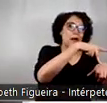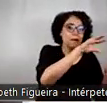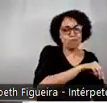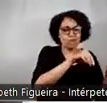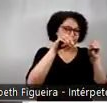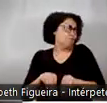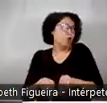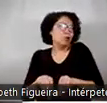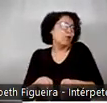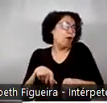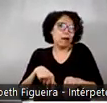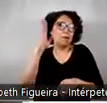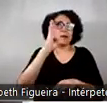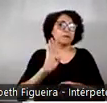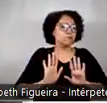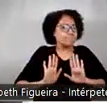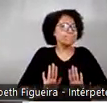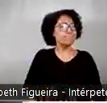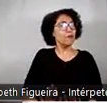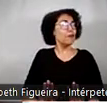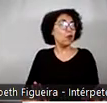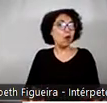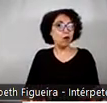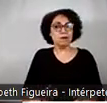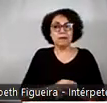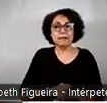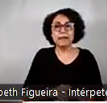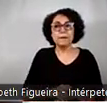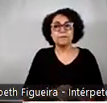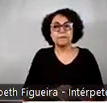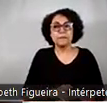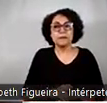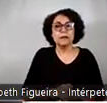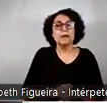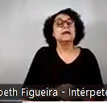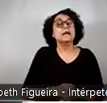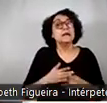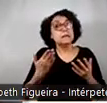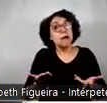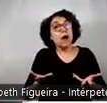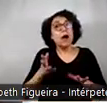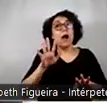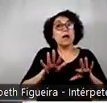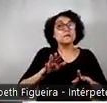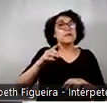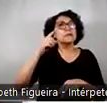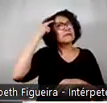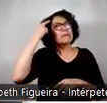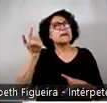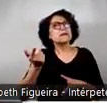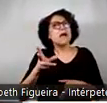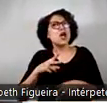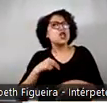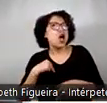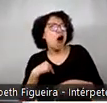desse número de pessoas imigrantes, né, que geralmente é um discurso, né, muito arraigado, assim, nossa, os imigrantes estão vindo para o nosso país para roubar